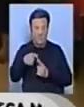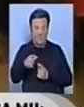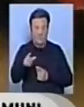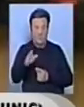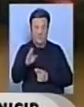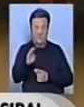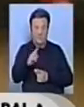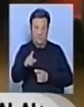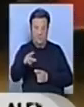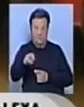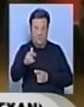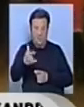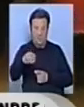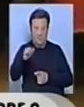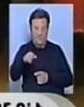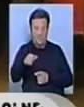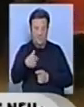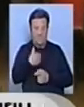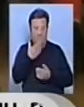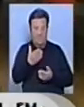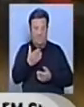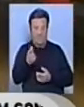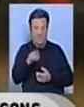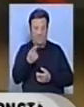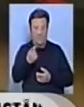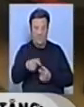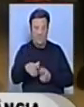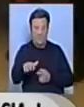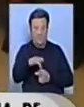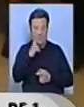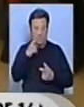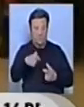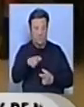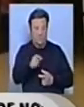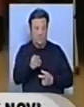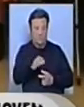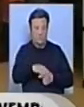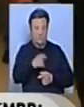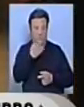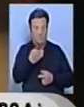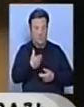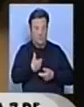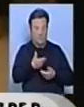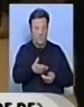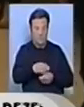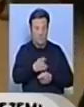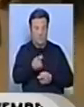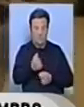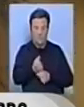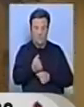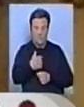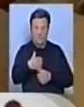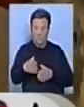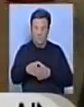São Martinho. Sim, sim. Agradeço uma vez mais a Área Protegida das Lagoas, o facto de nos ter convidado para então os